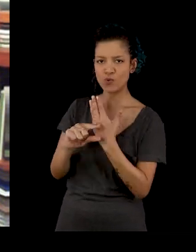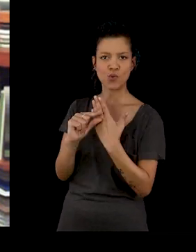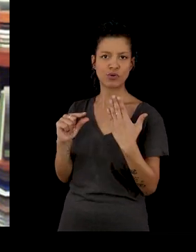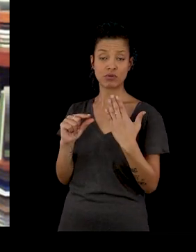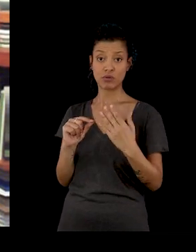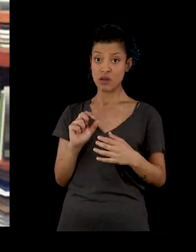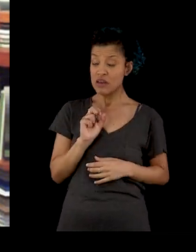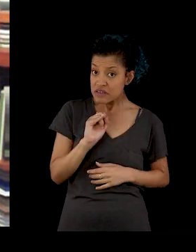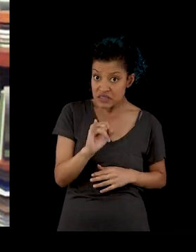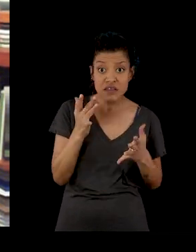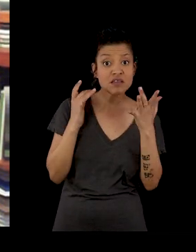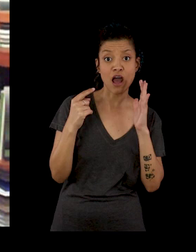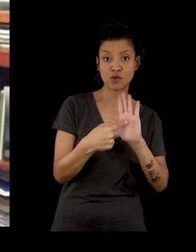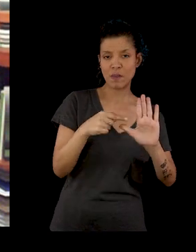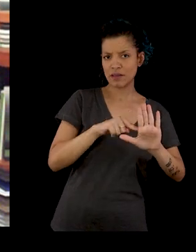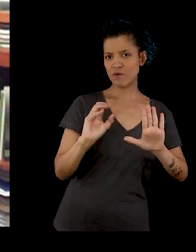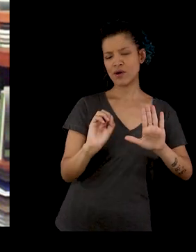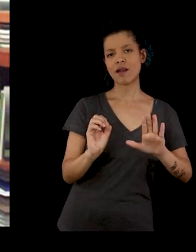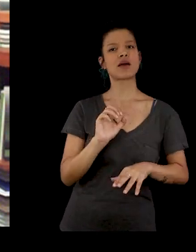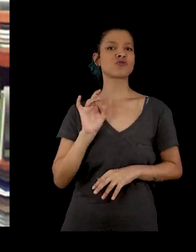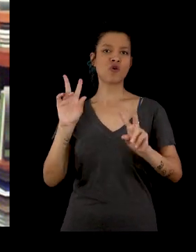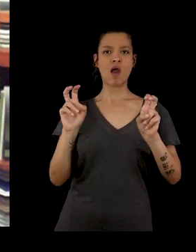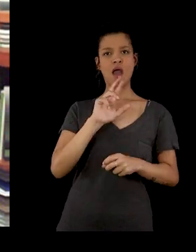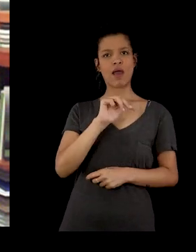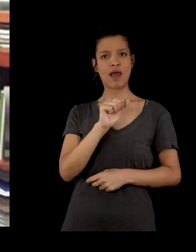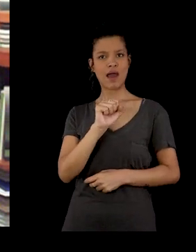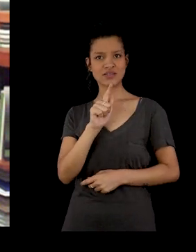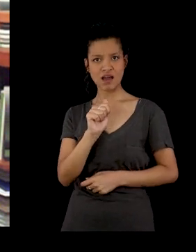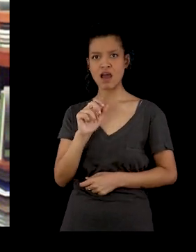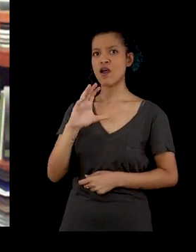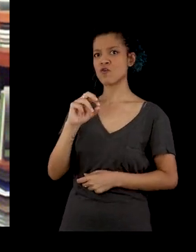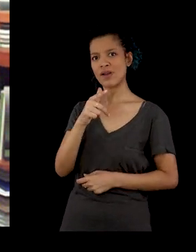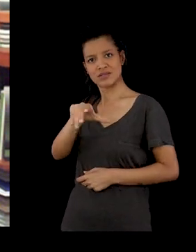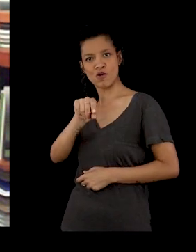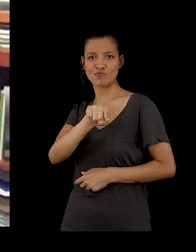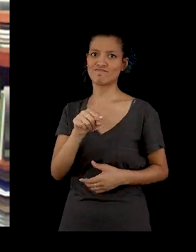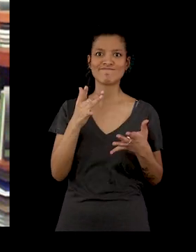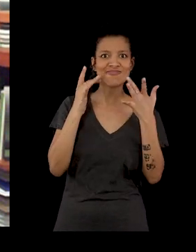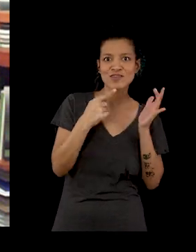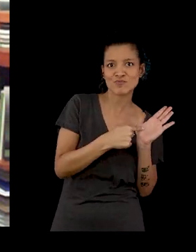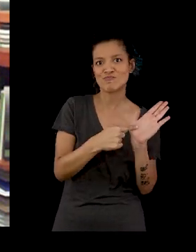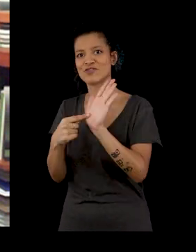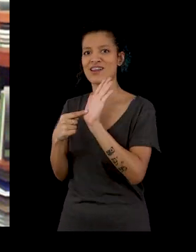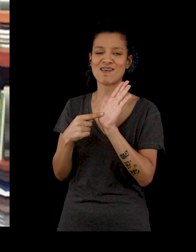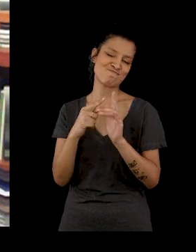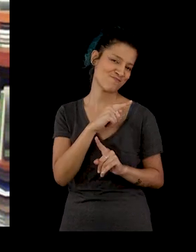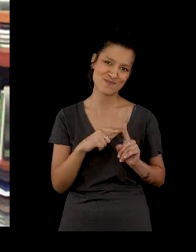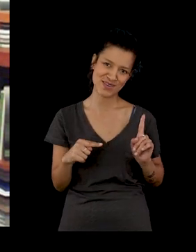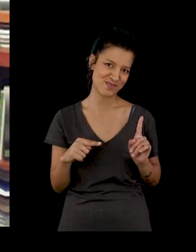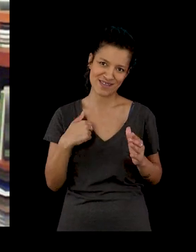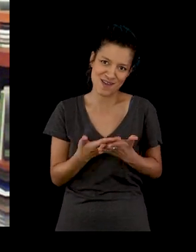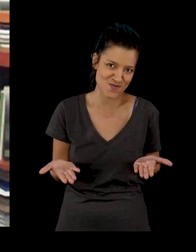A peça que não falava por metáfora era o Rasga Coração, que não pôde ser encenada durante a ditadura.